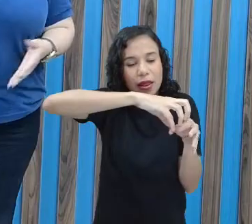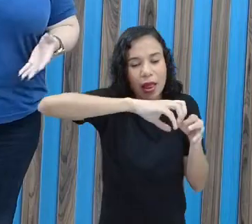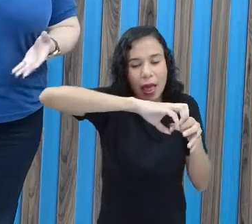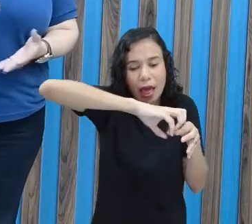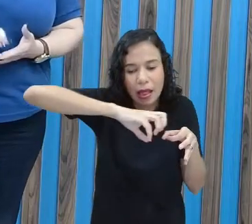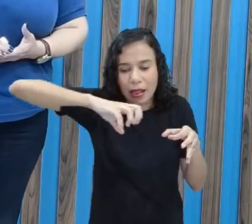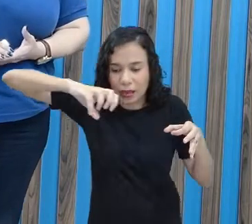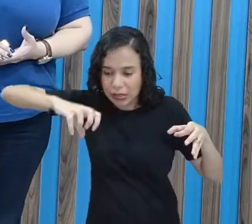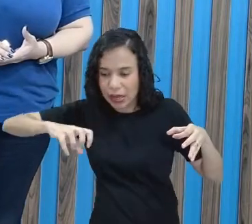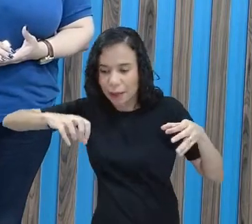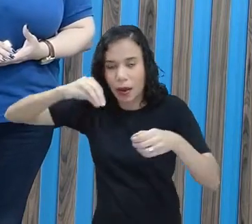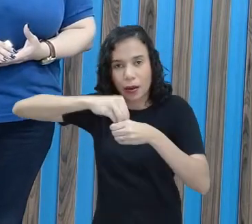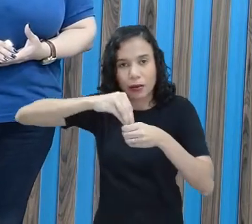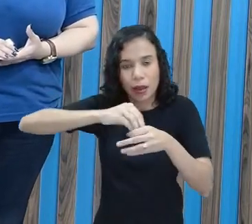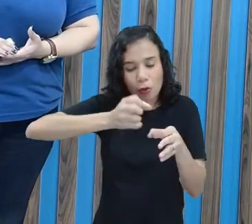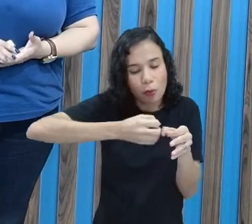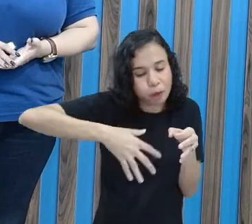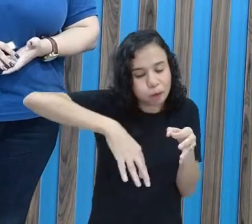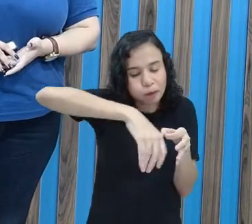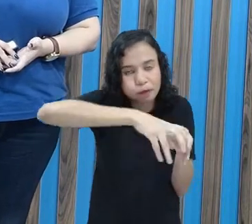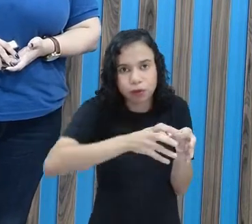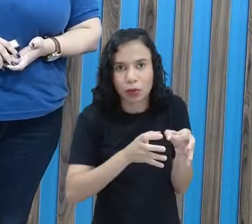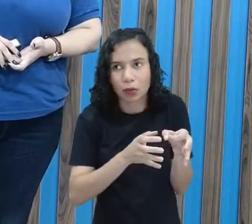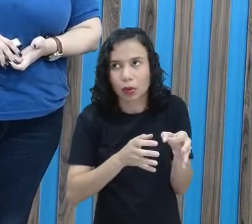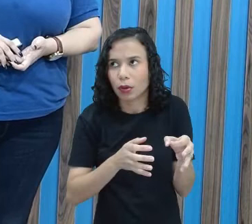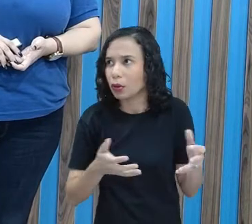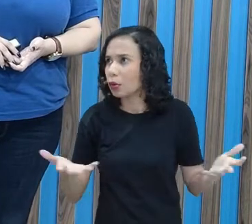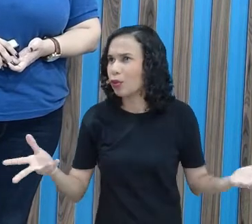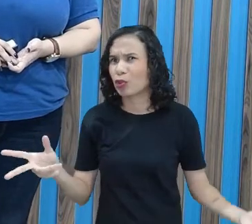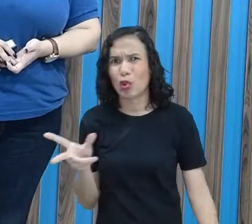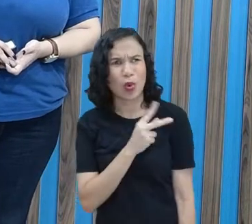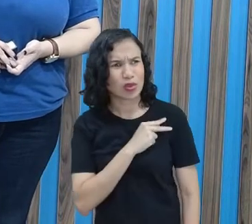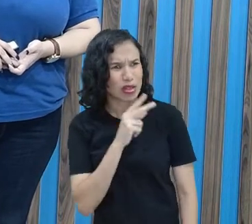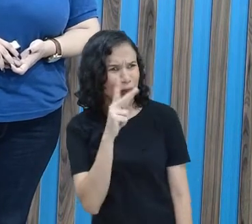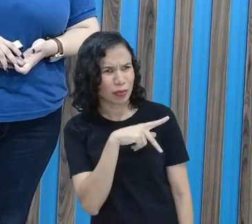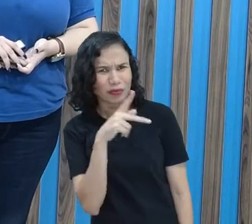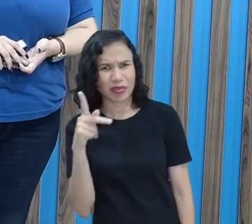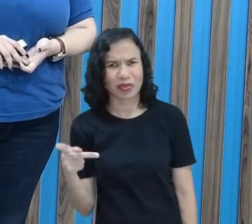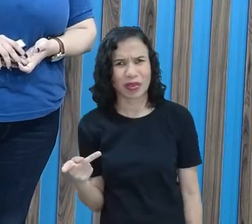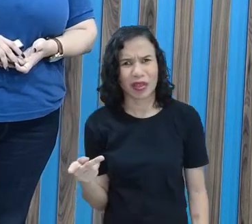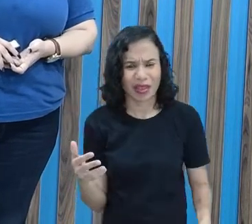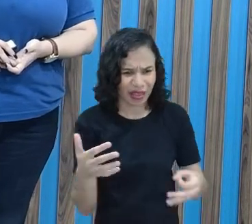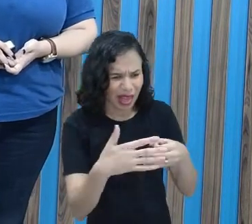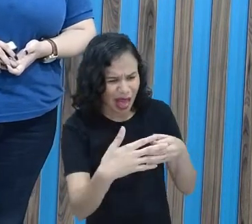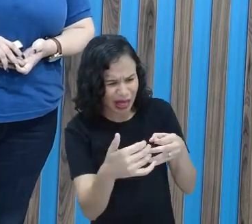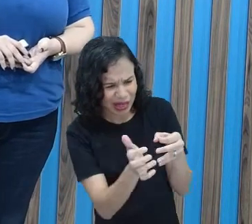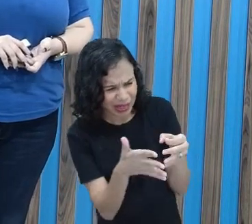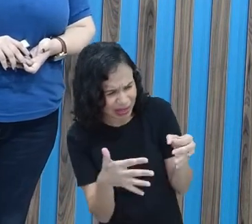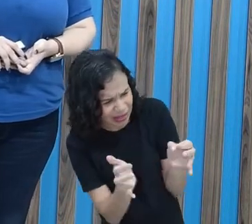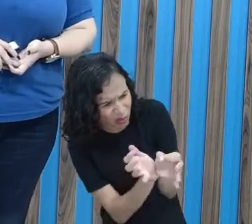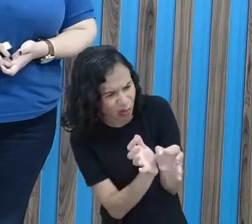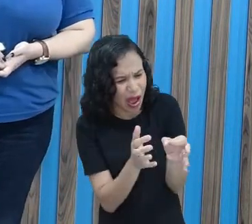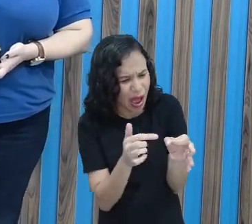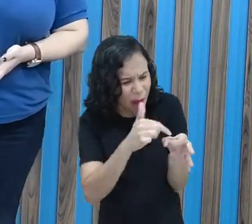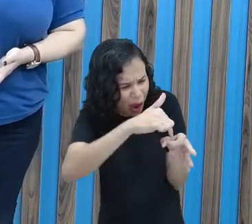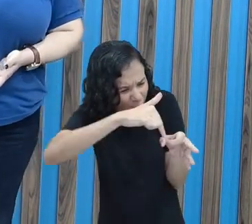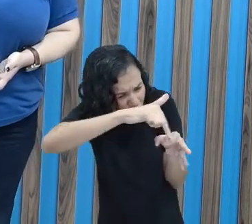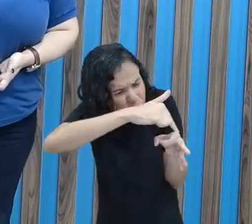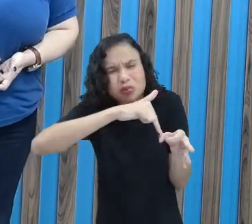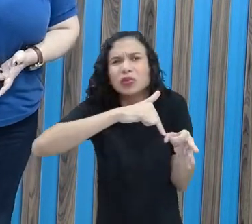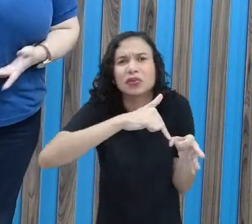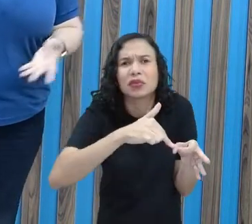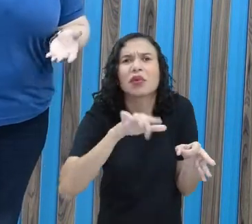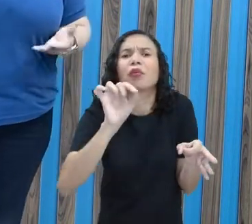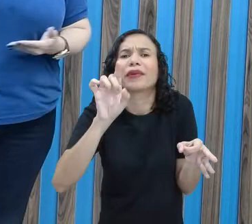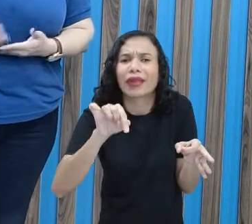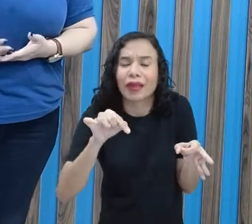separado dentro do citoplasma. Vixe, professora, citoplasma, núcleo. Vocês